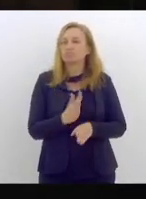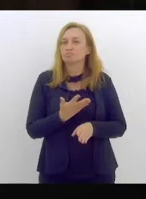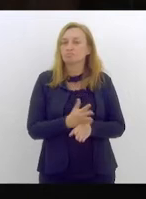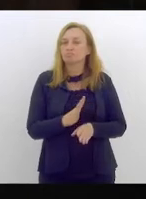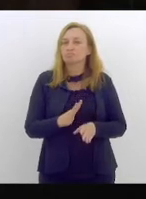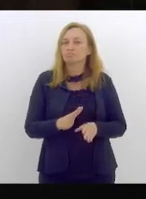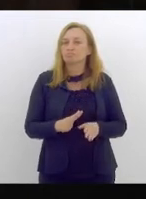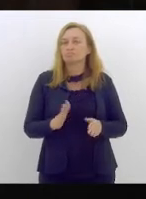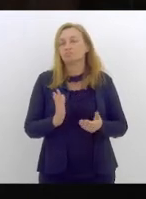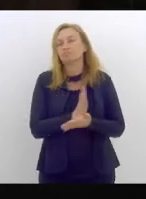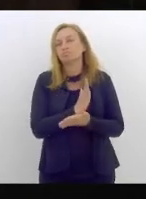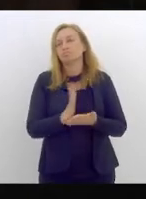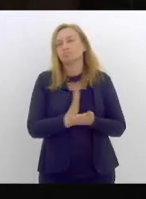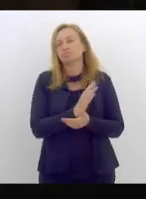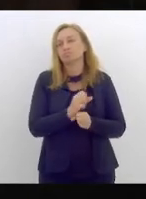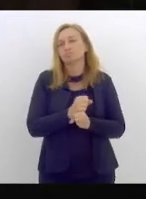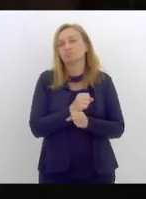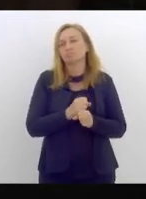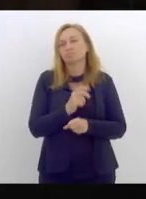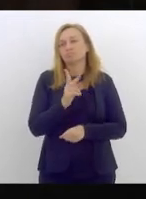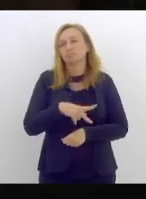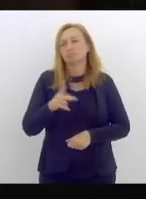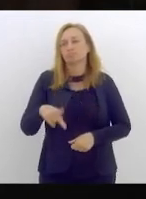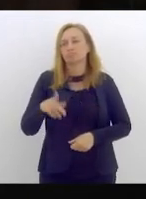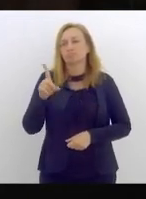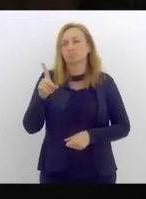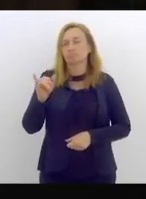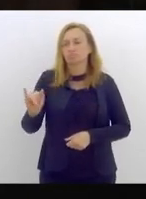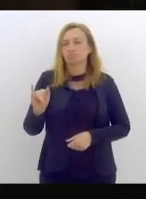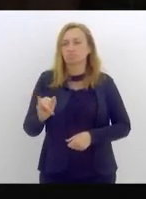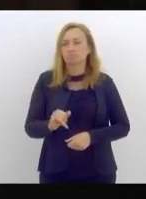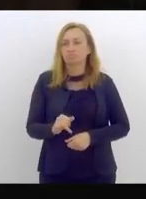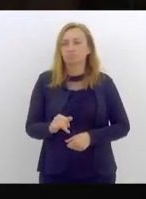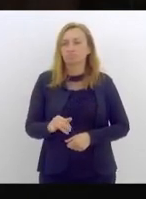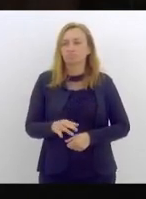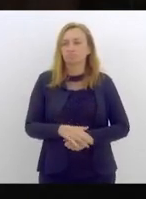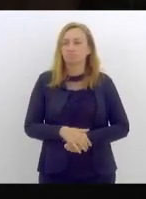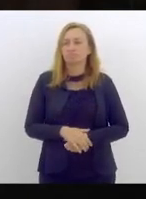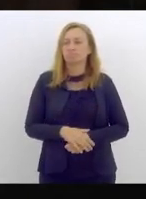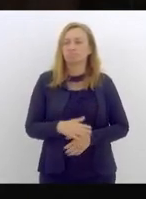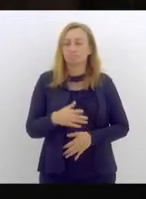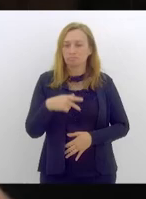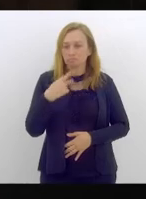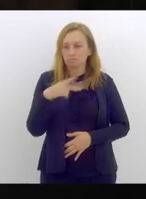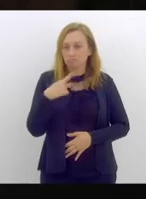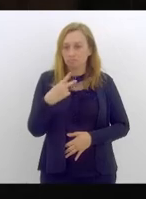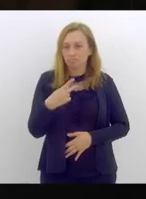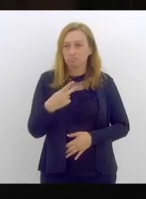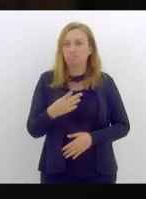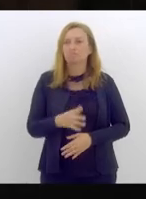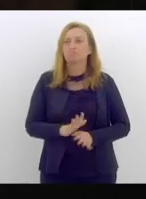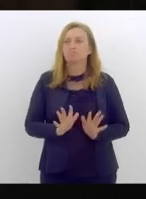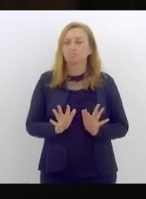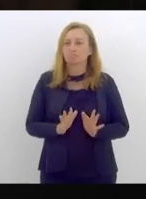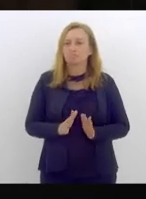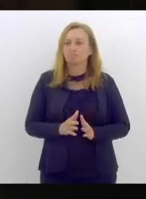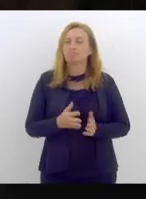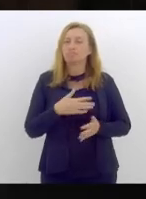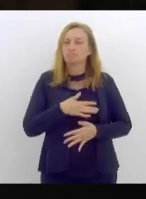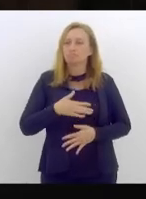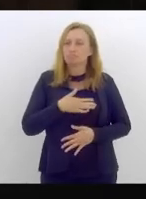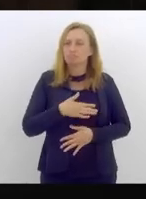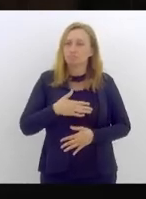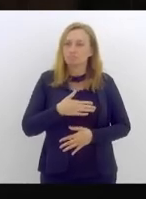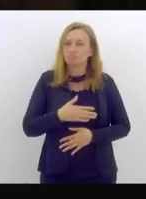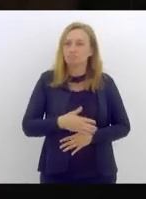durante alguns anos pelo professor Darcy Ribeiro então eram essas considerações que eu gostaria